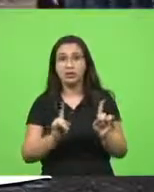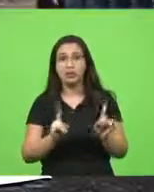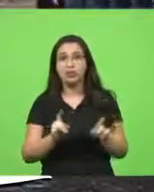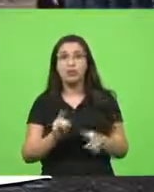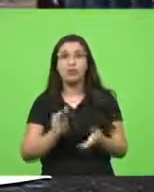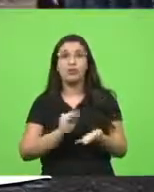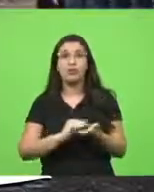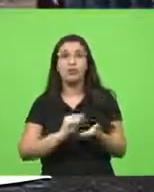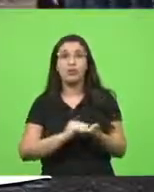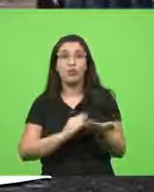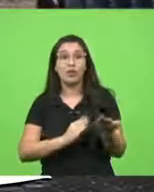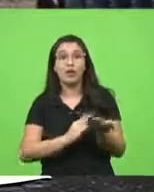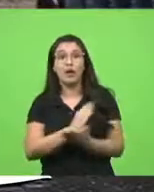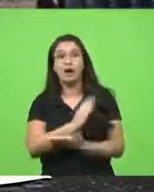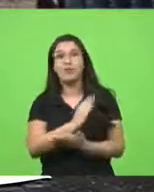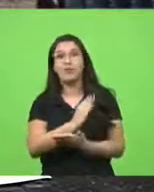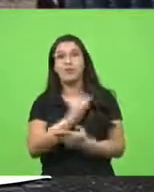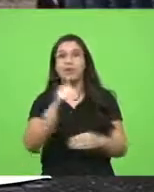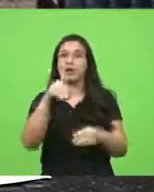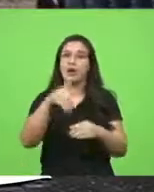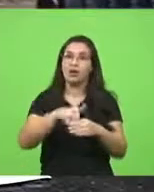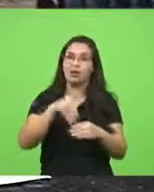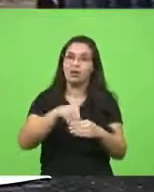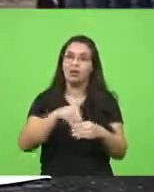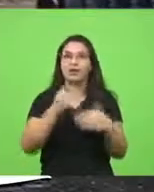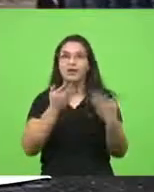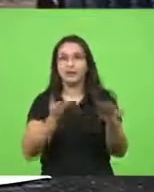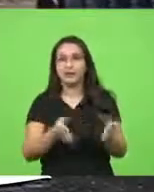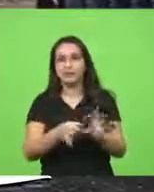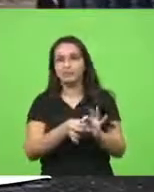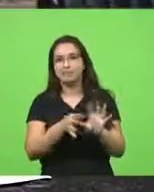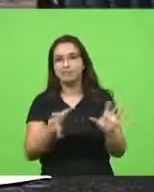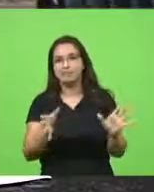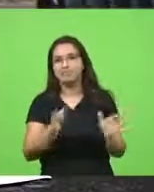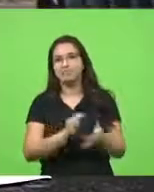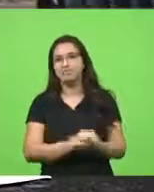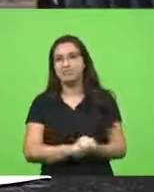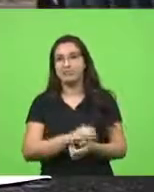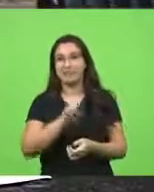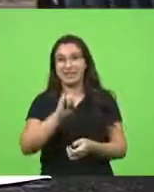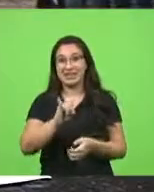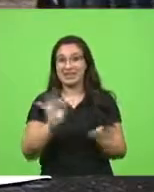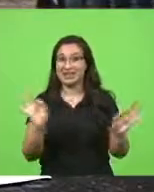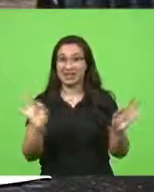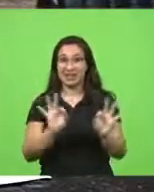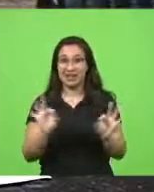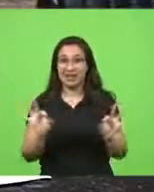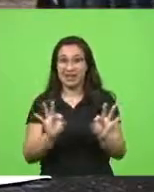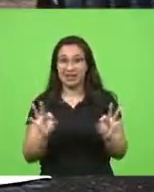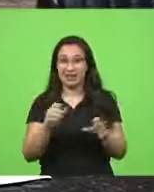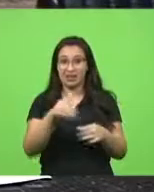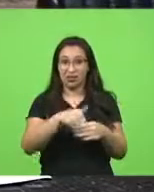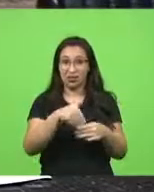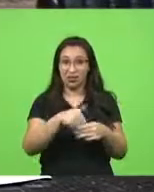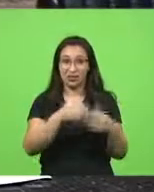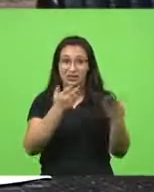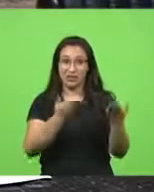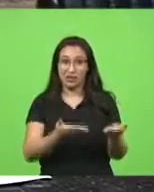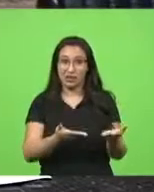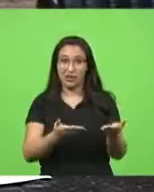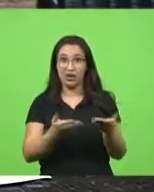de aprovar a lei, de votar a lei. Enquanto nós não fizermos isso, essas famílias estão